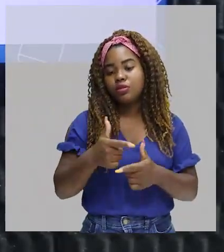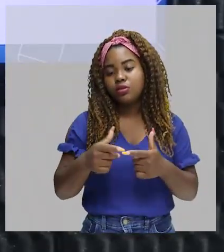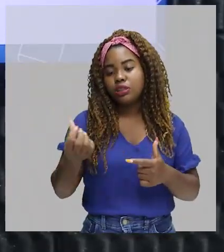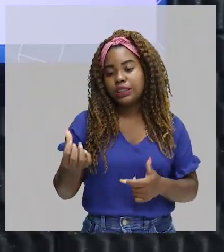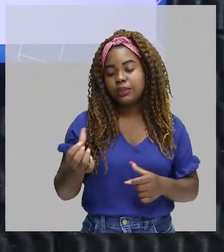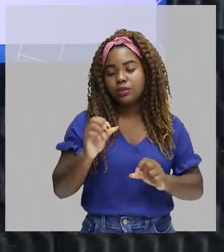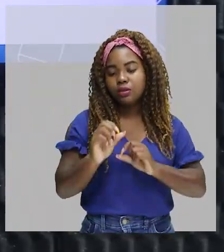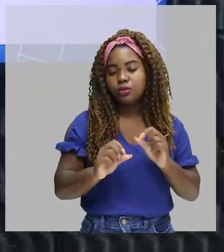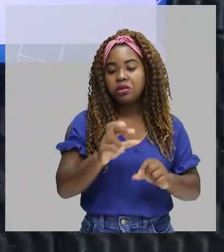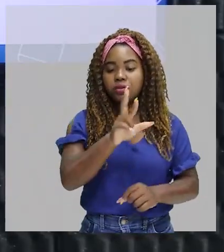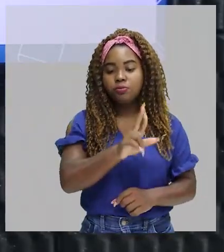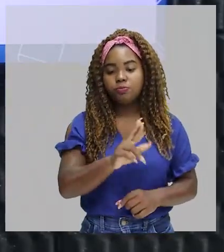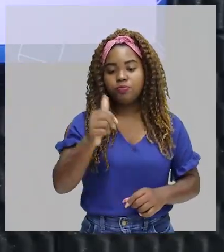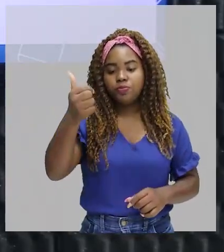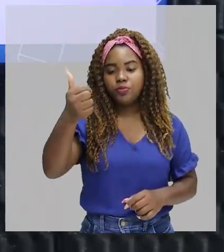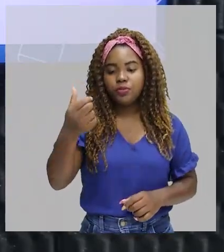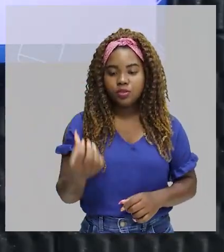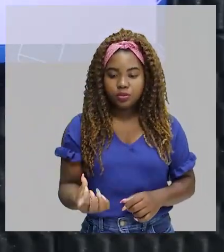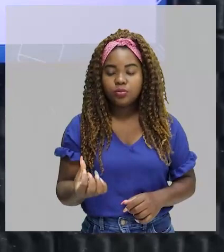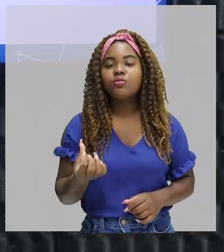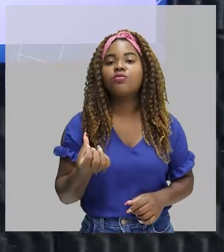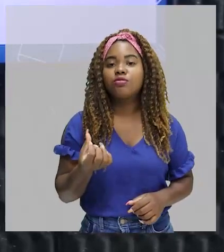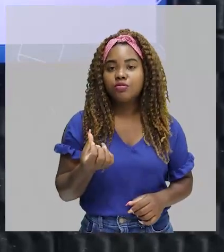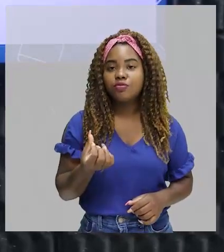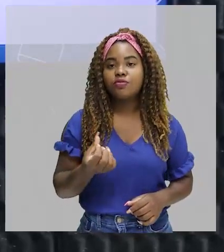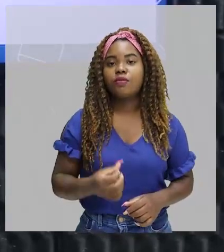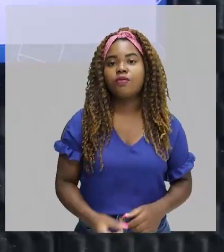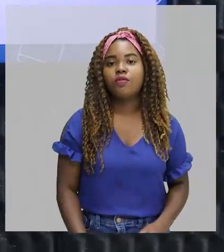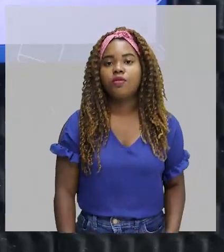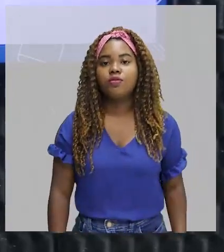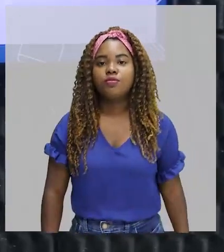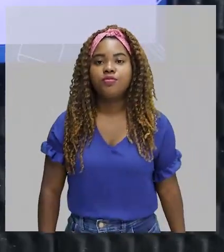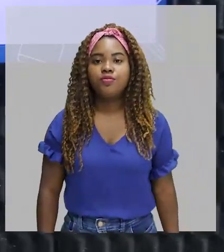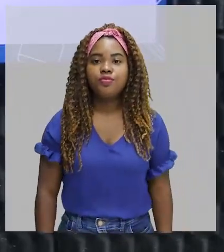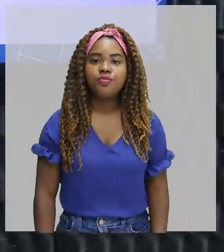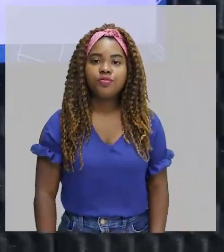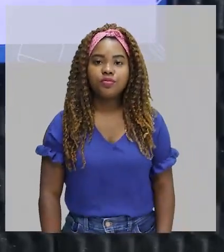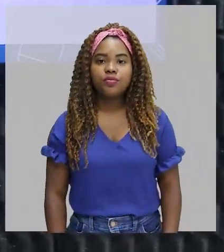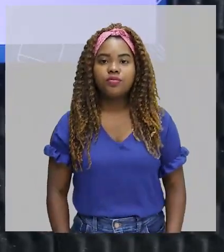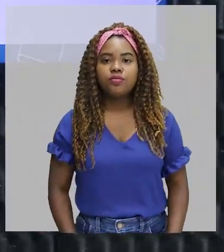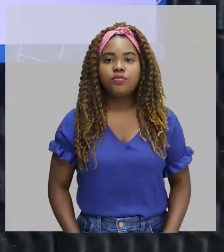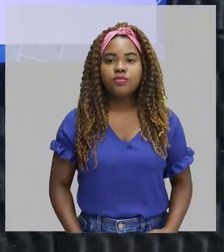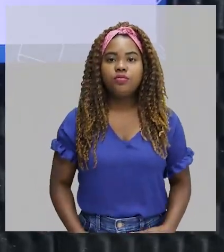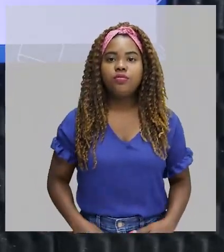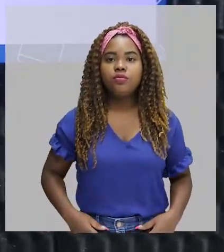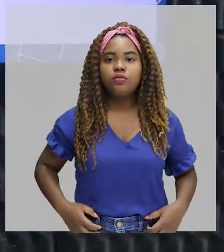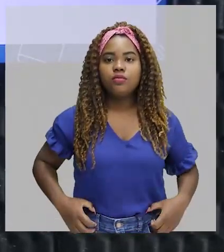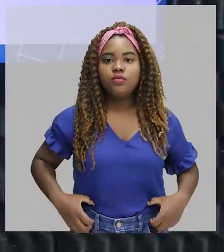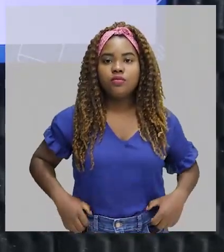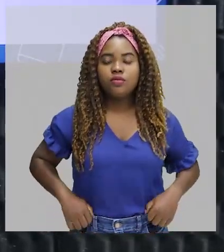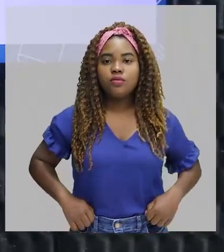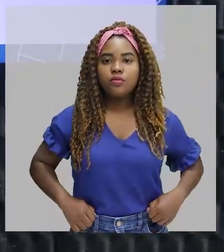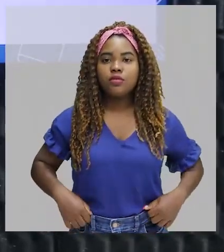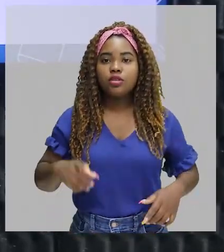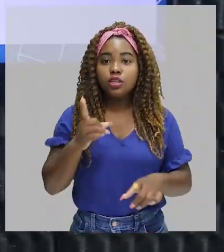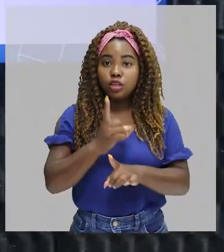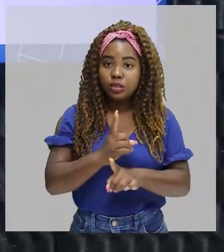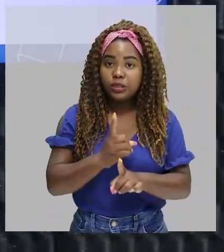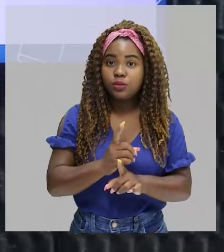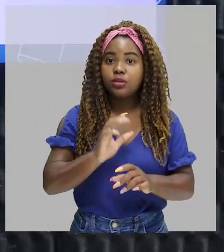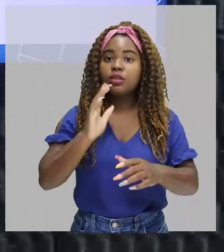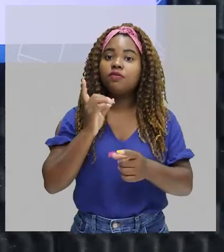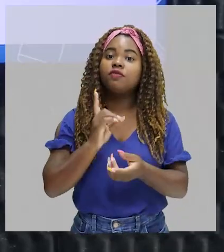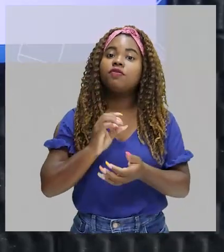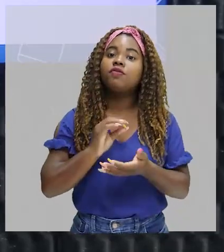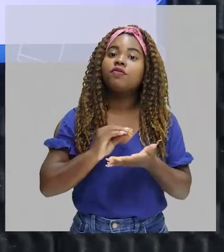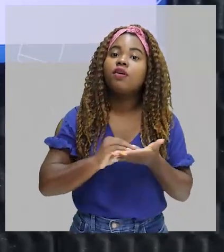6. Nesse caso aqui, a razão corresponde à fração 1 sexto. Bom, já achei a razão. Agora, falta o